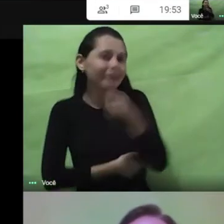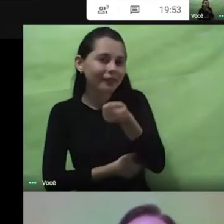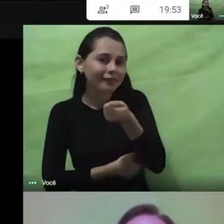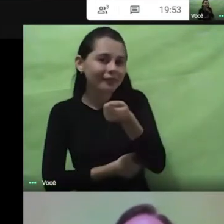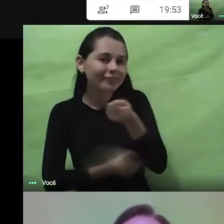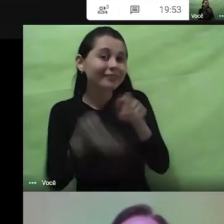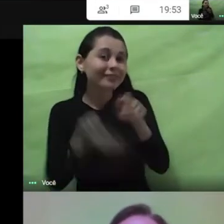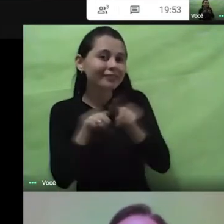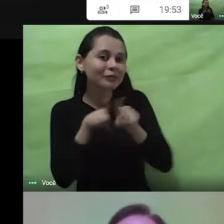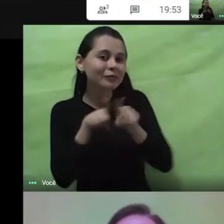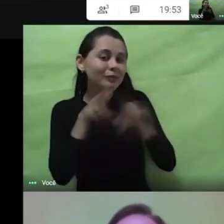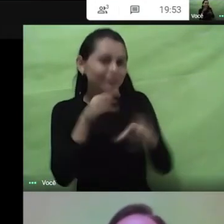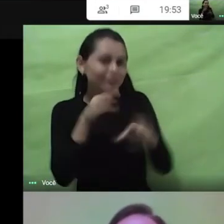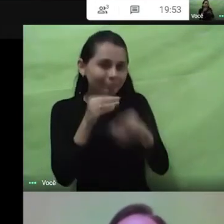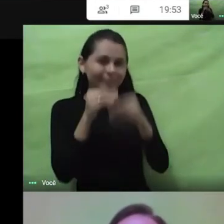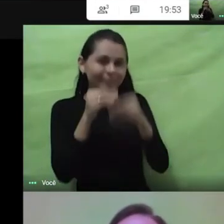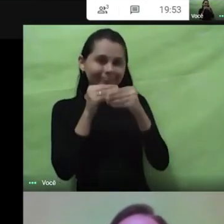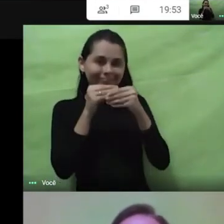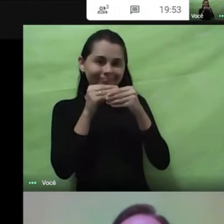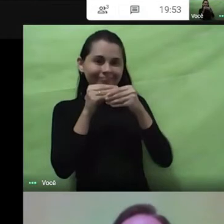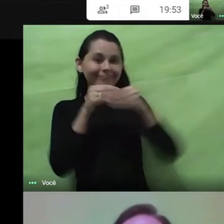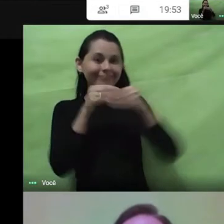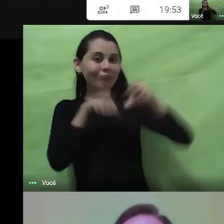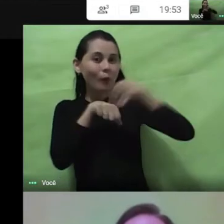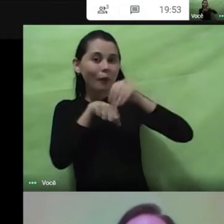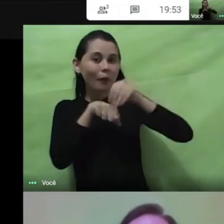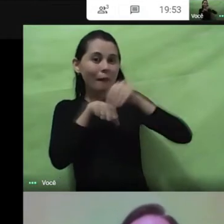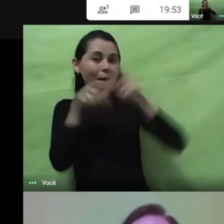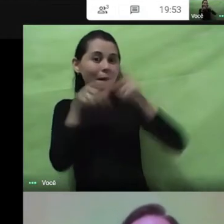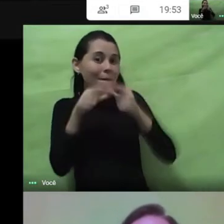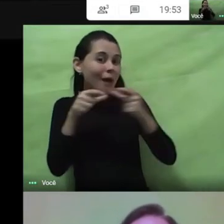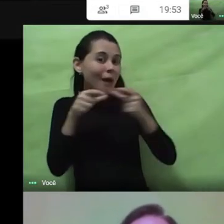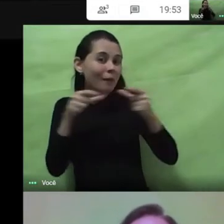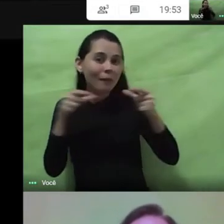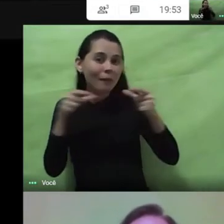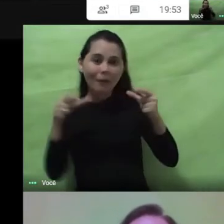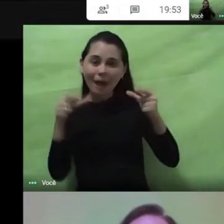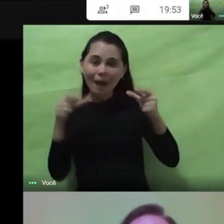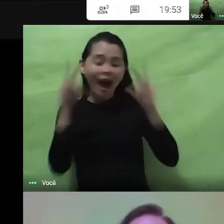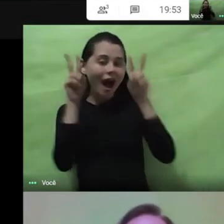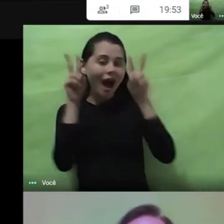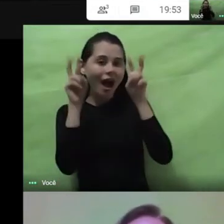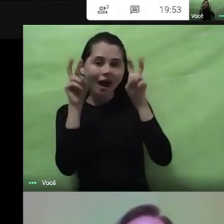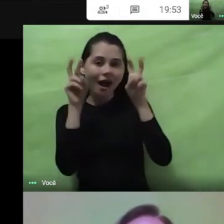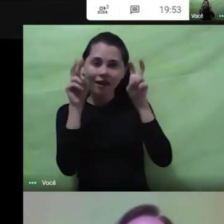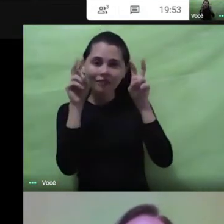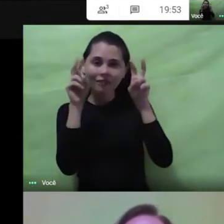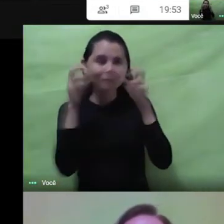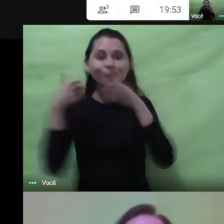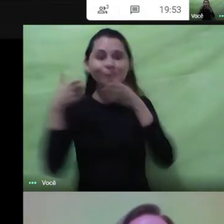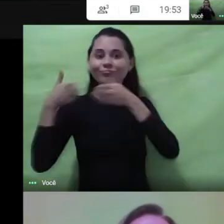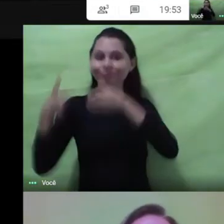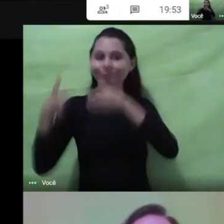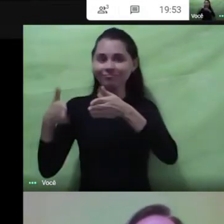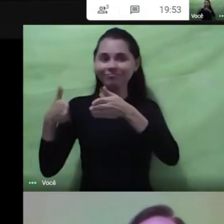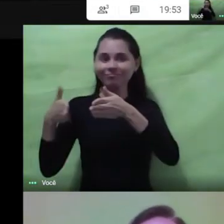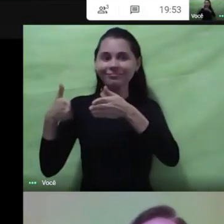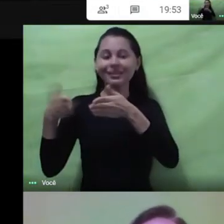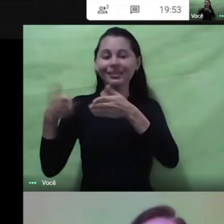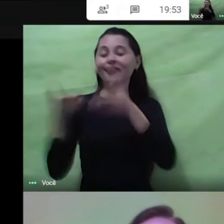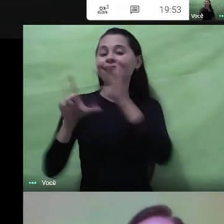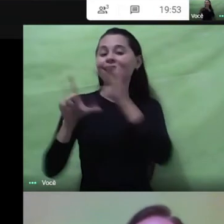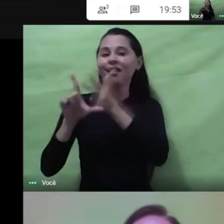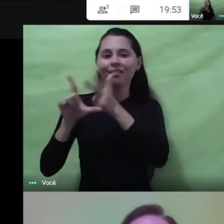acrescentar mais conhecimentos em temas específicos que são abordados durante a